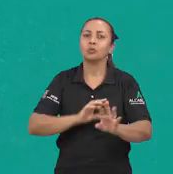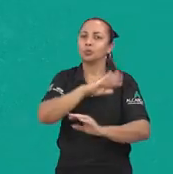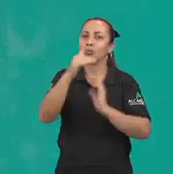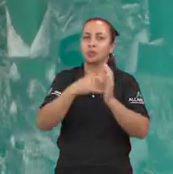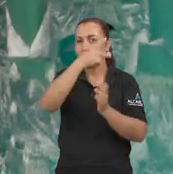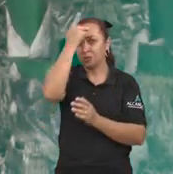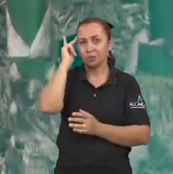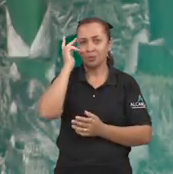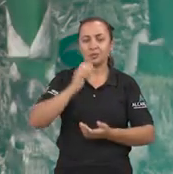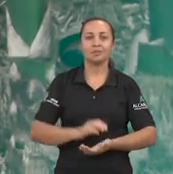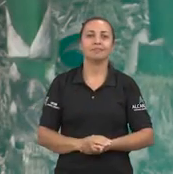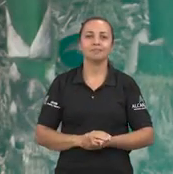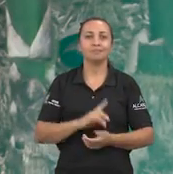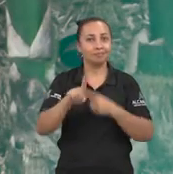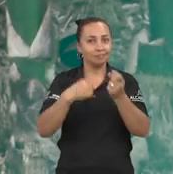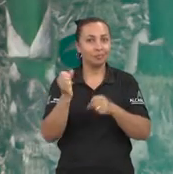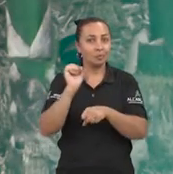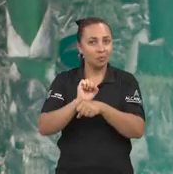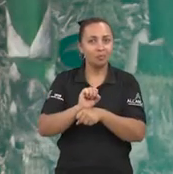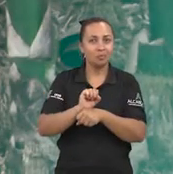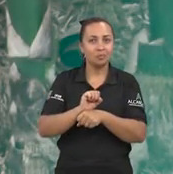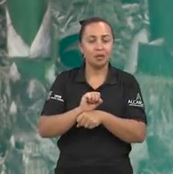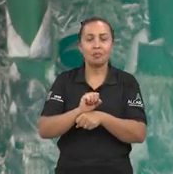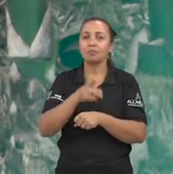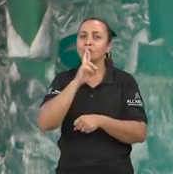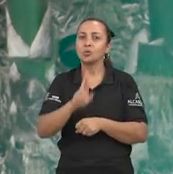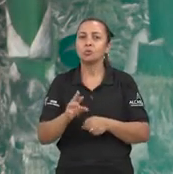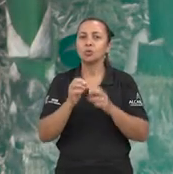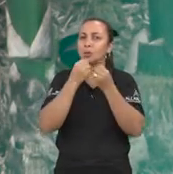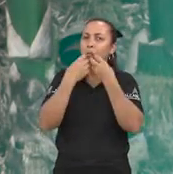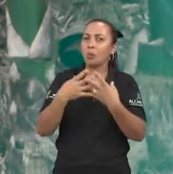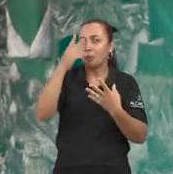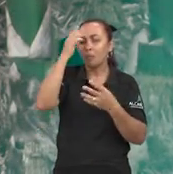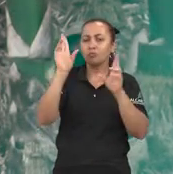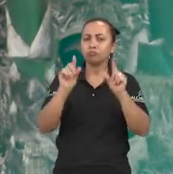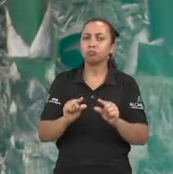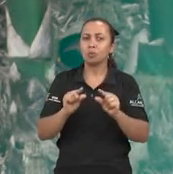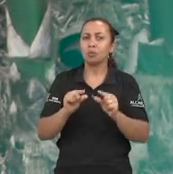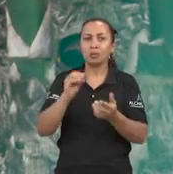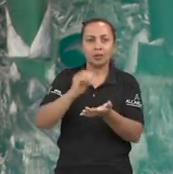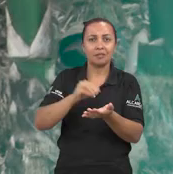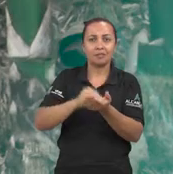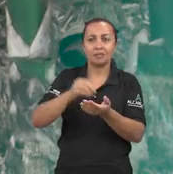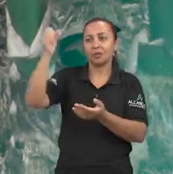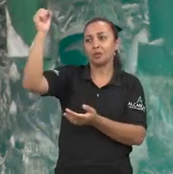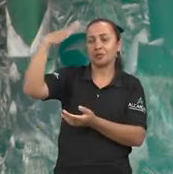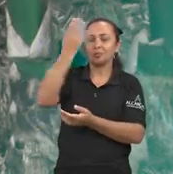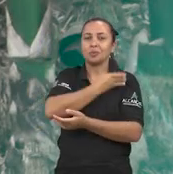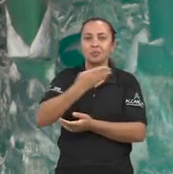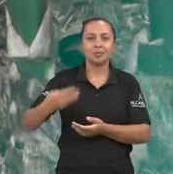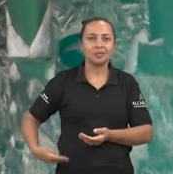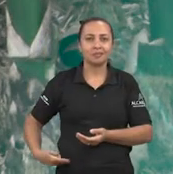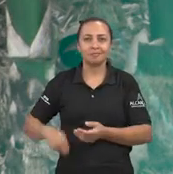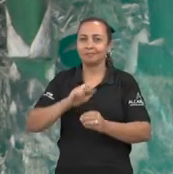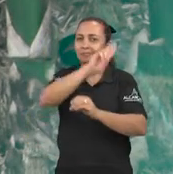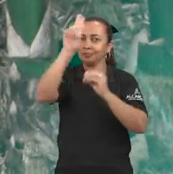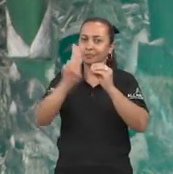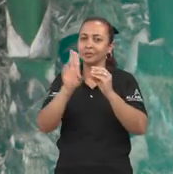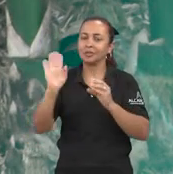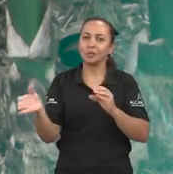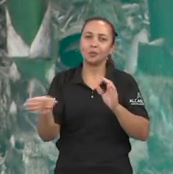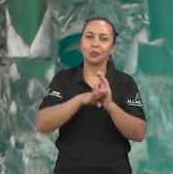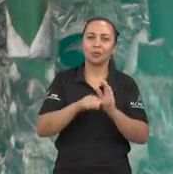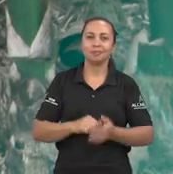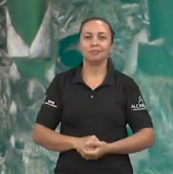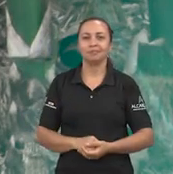pessoas a seguir uma solução eficaz e de baixo custo para escassez na iluminação pública Universe